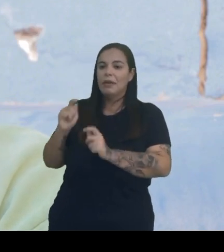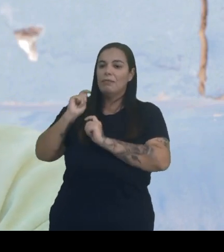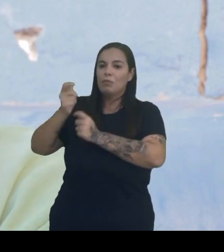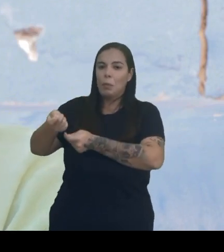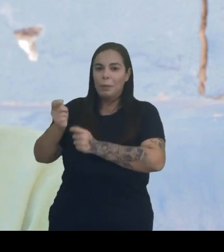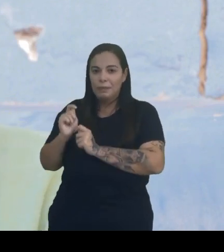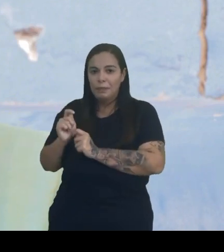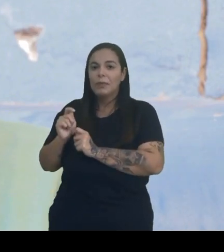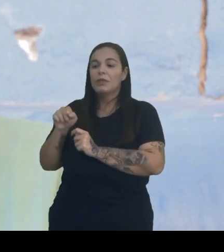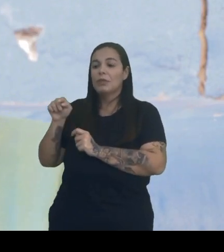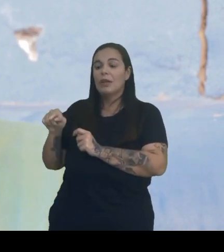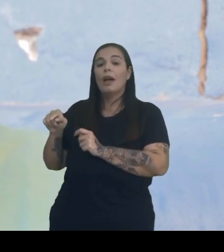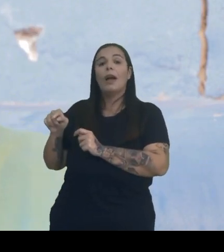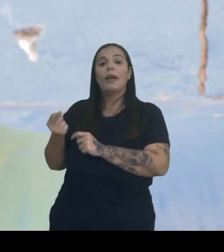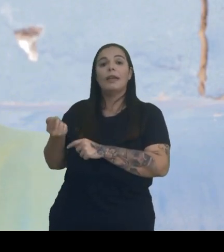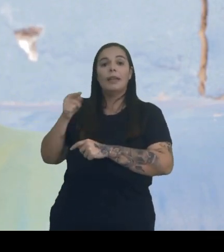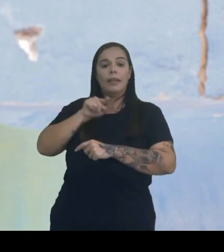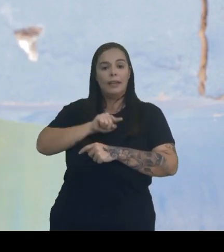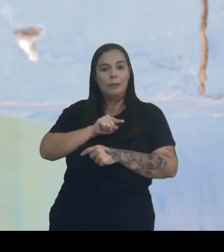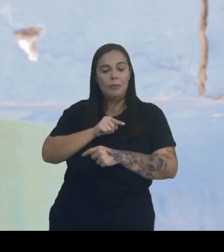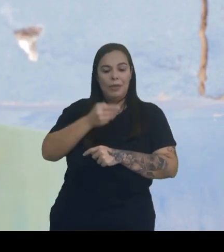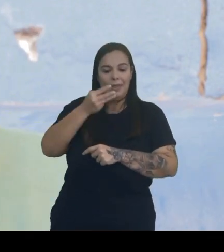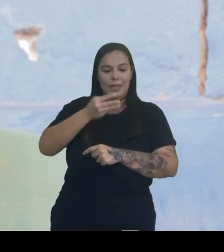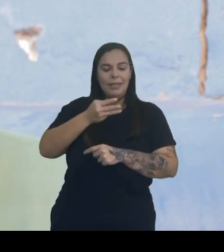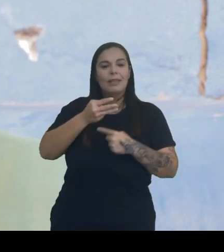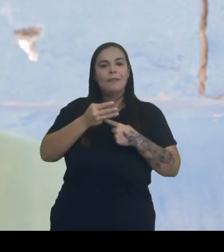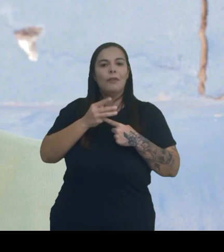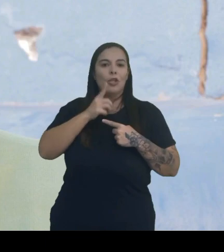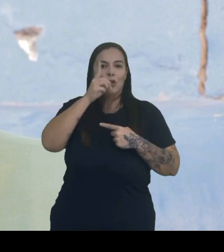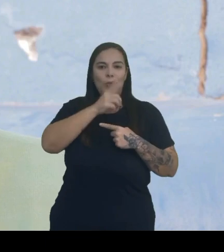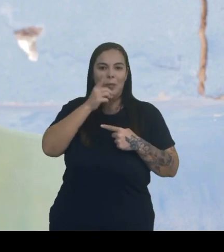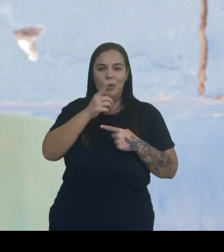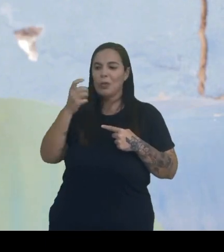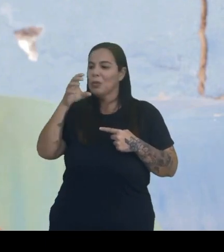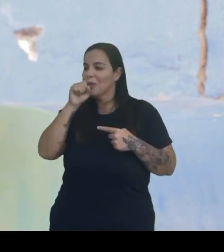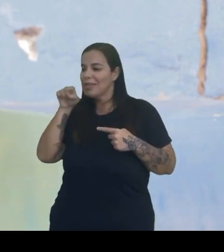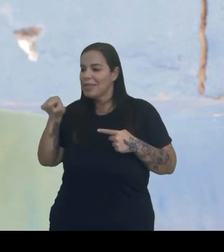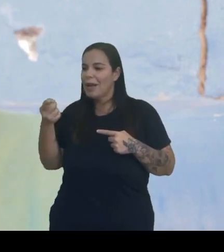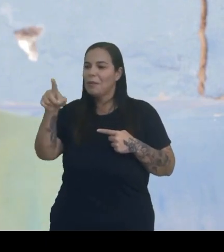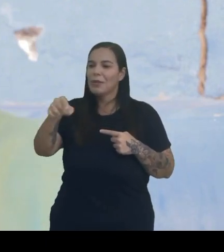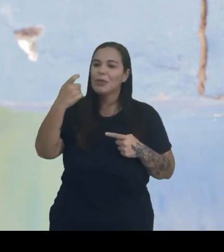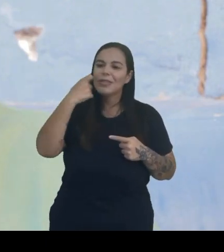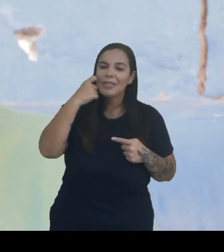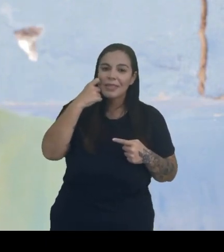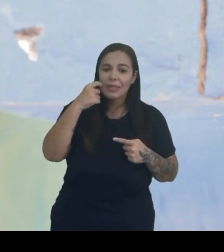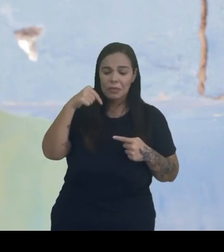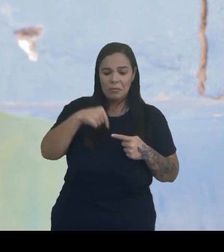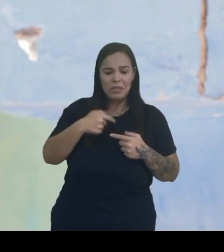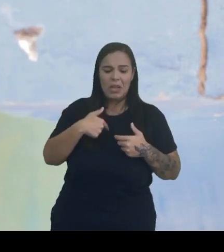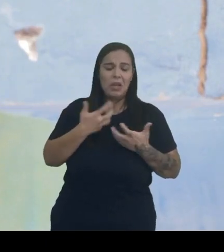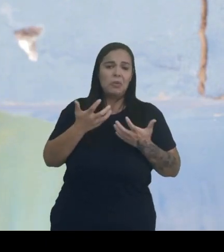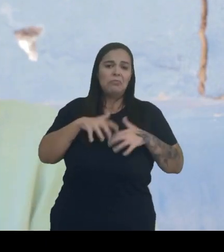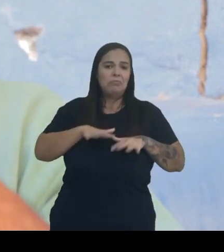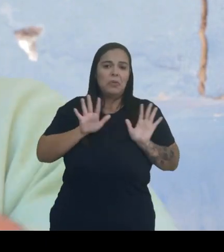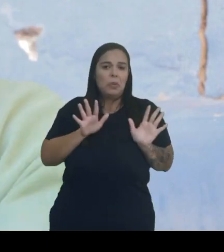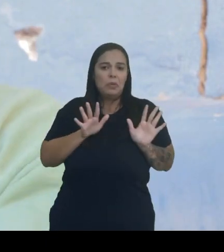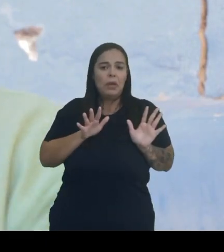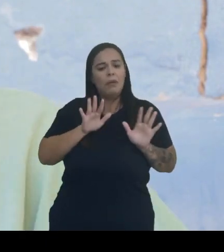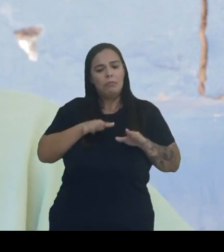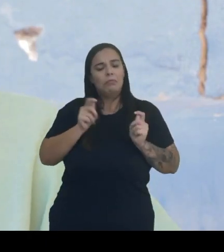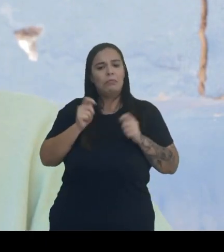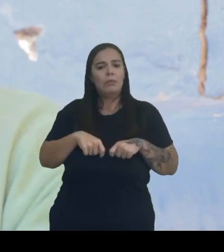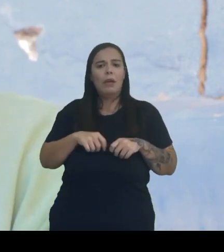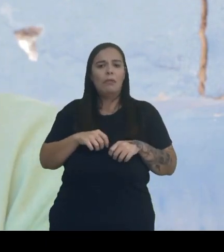seria a vez dele, né? E domingo seria a minha vez. Mas aí se eu não quisesse pescar, a minha vez ficava rigorando. Eu podia ficar sem